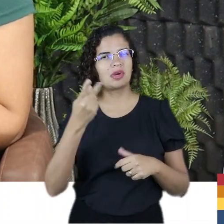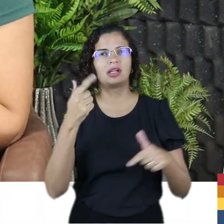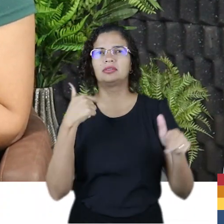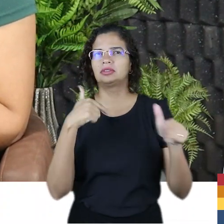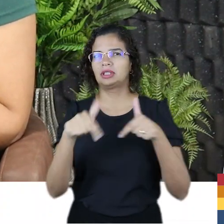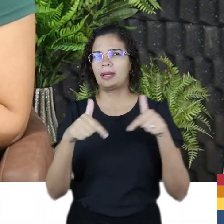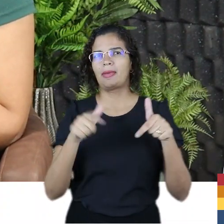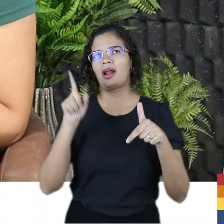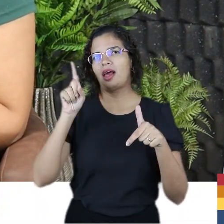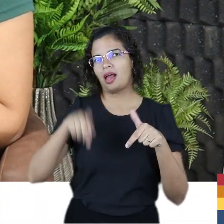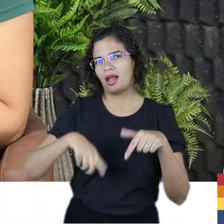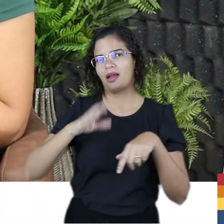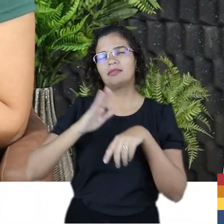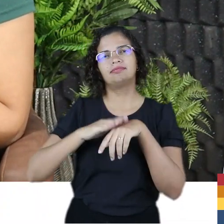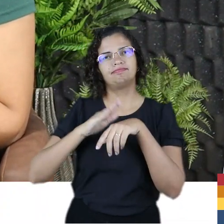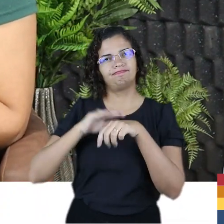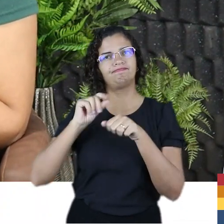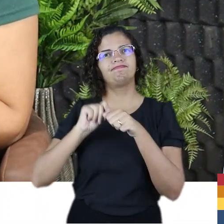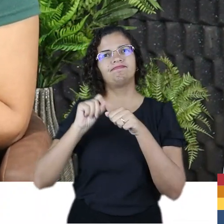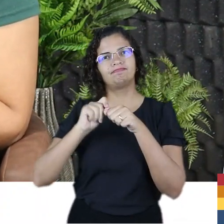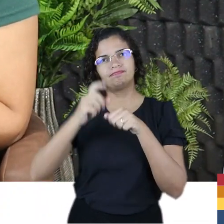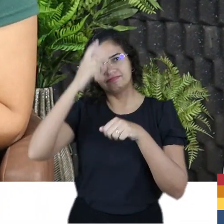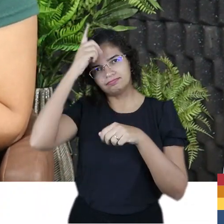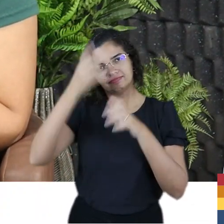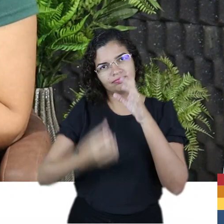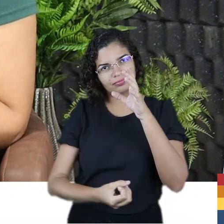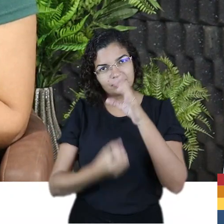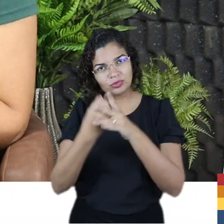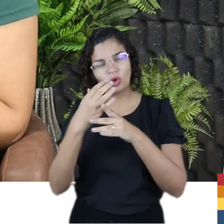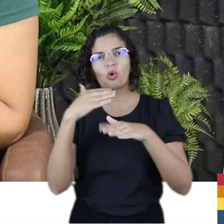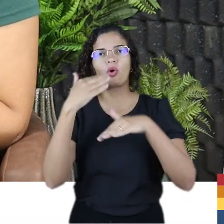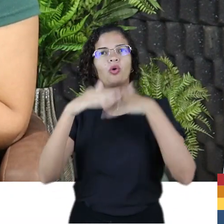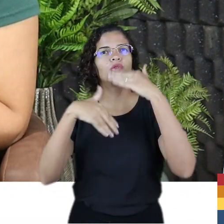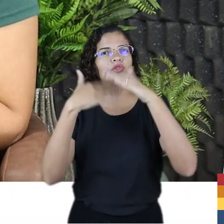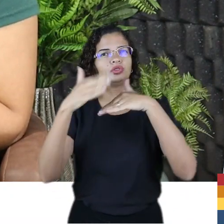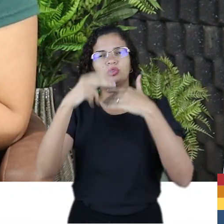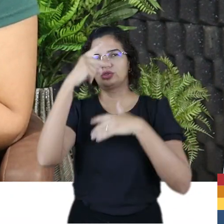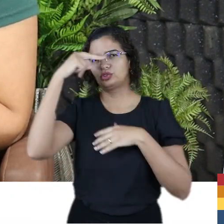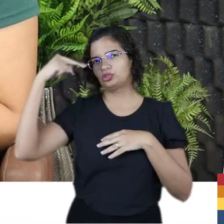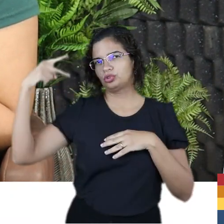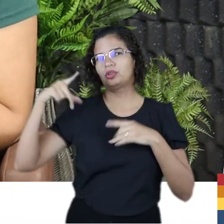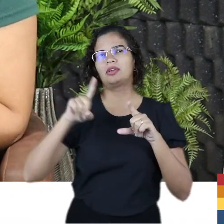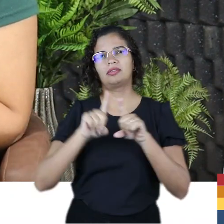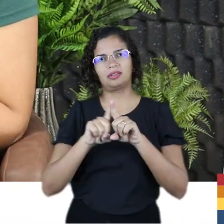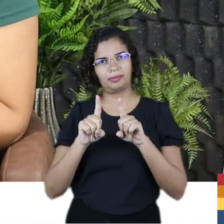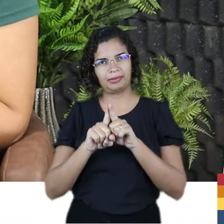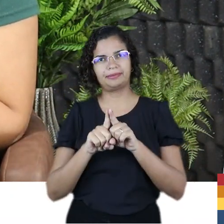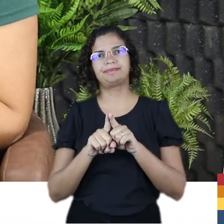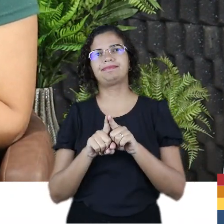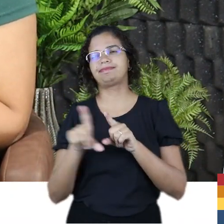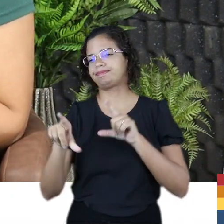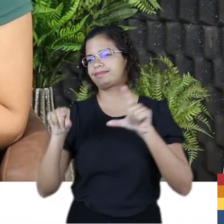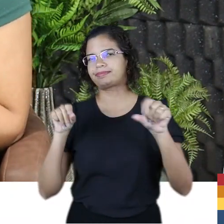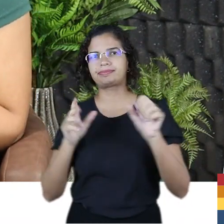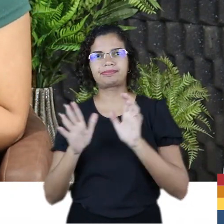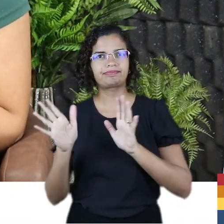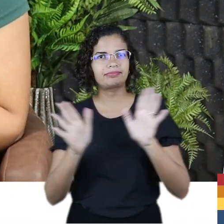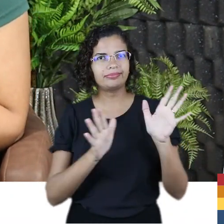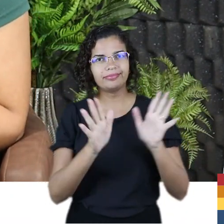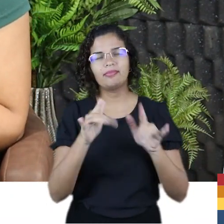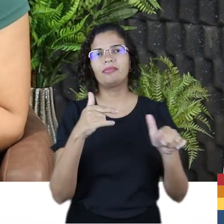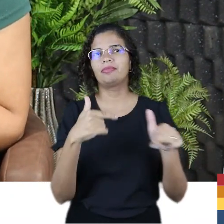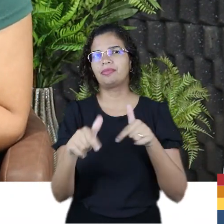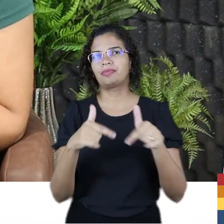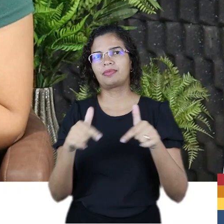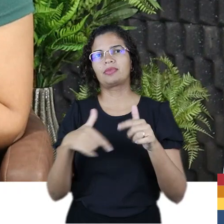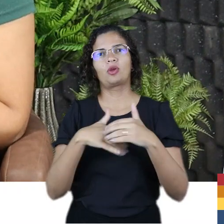mas de que ele constrói a história de que na dimensão do desse trabalho produtivo do trabalho intelectual